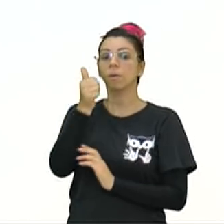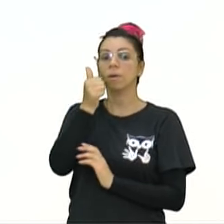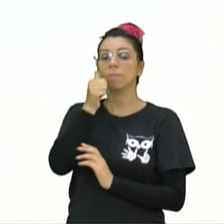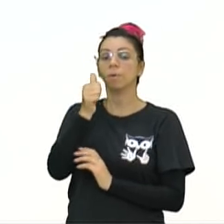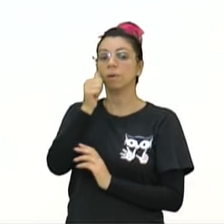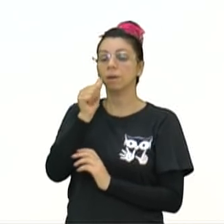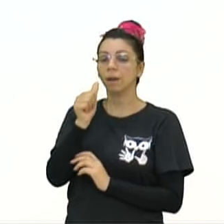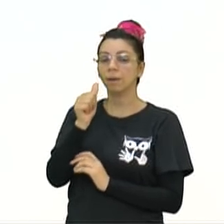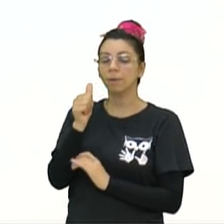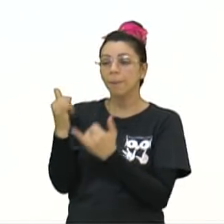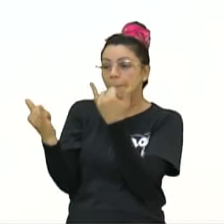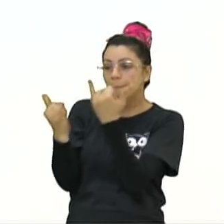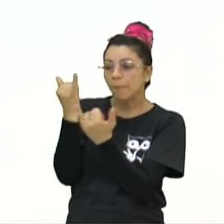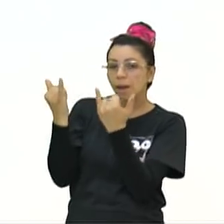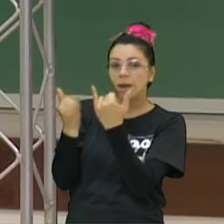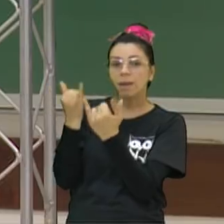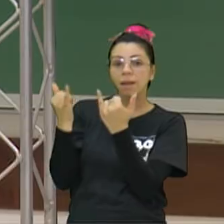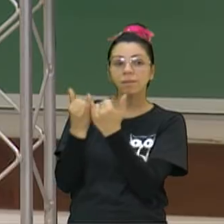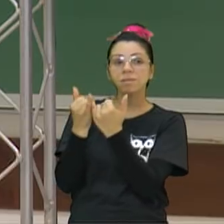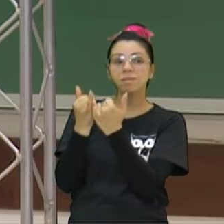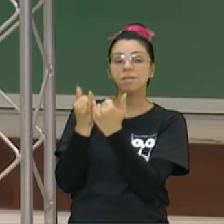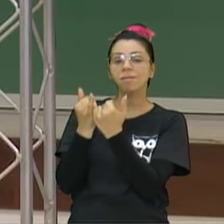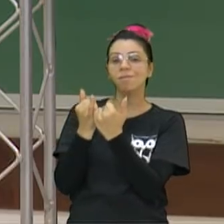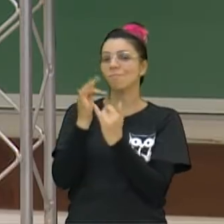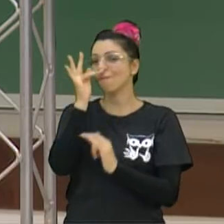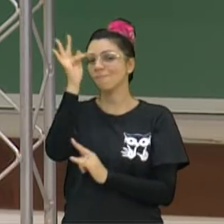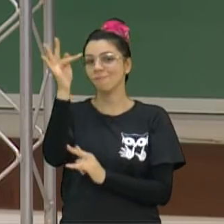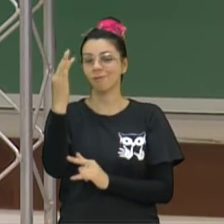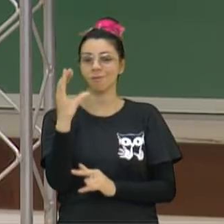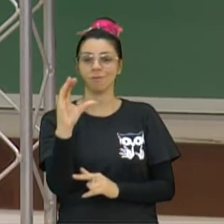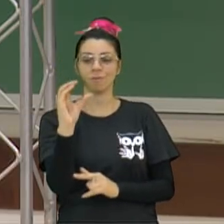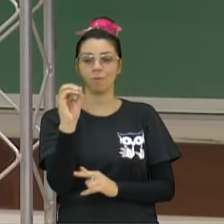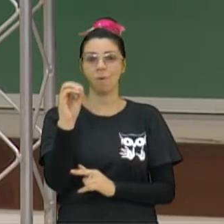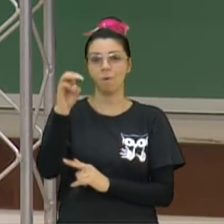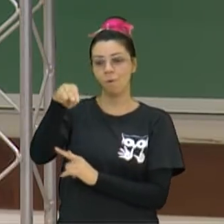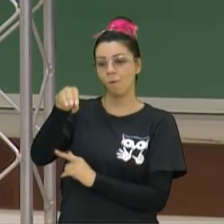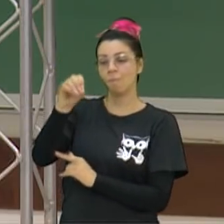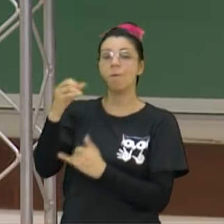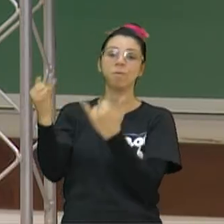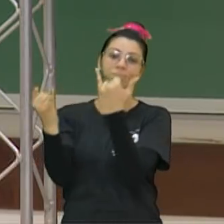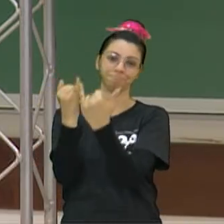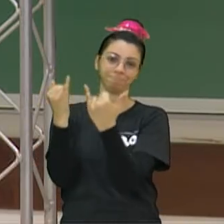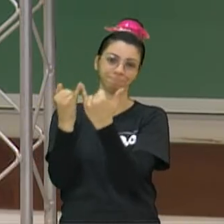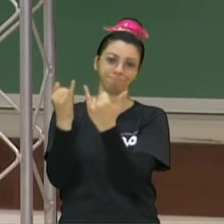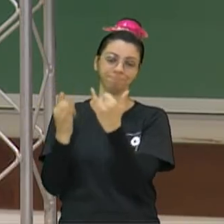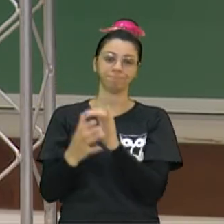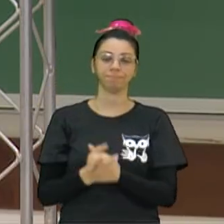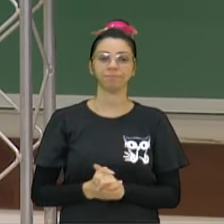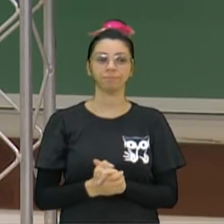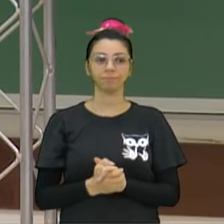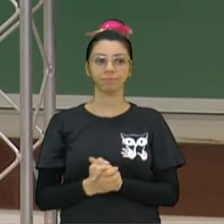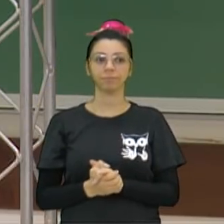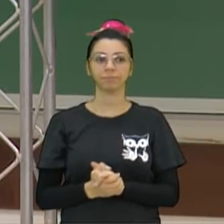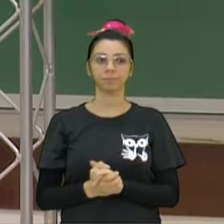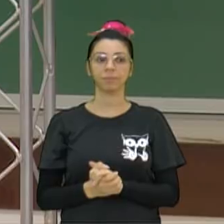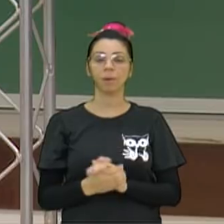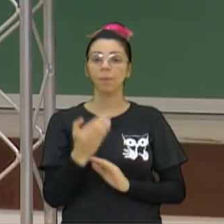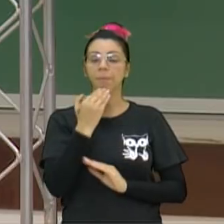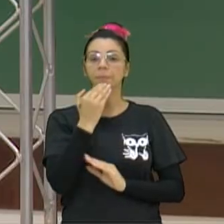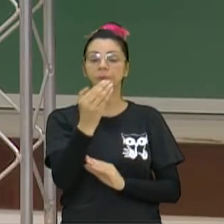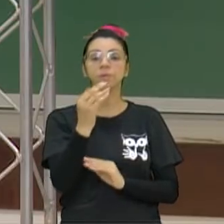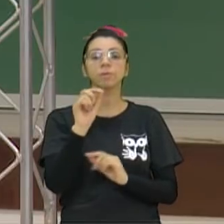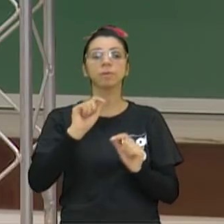ali, por meio da palavra como, uma comparação. É isso que difere a metáfora da comparação. Vamos, então, pedir para